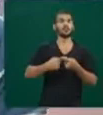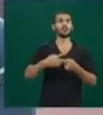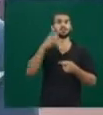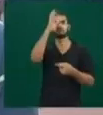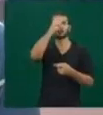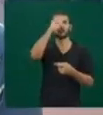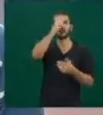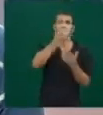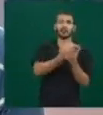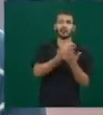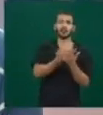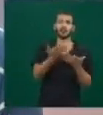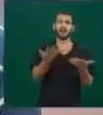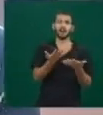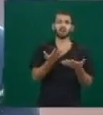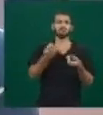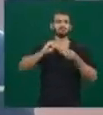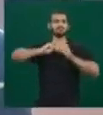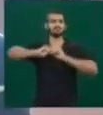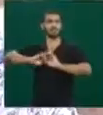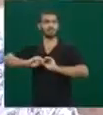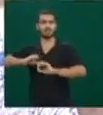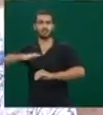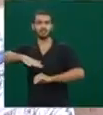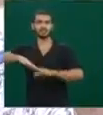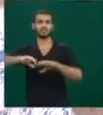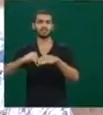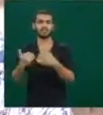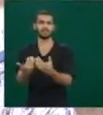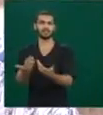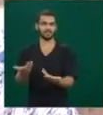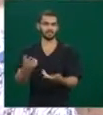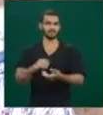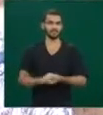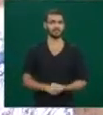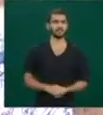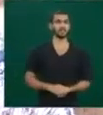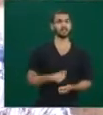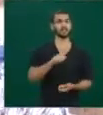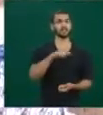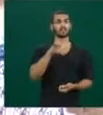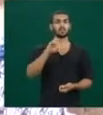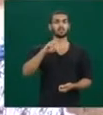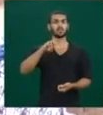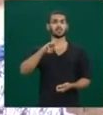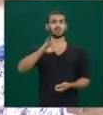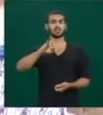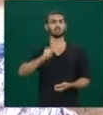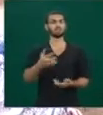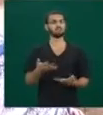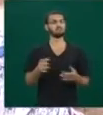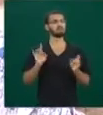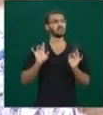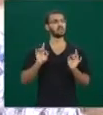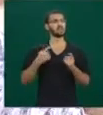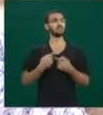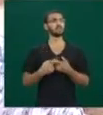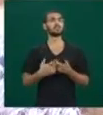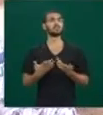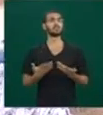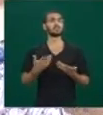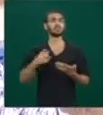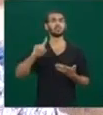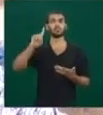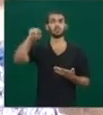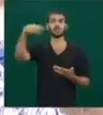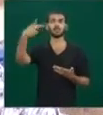aula, ele tem a oportunidade de colocar para a comunidade. A Ação Moradia está sendo privilegiada, os alunos estão sendo privilegiados, porque lá